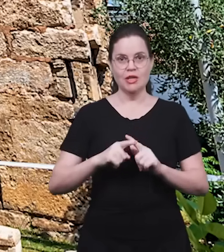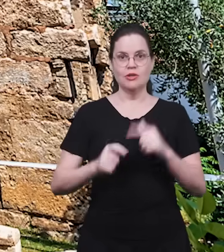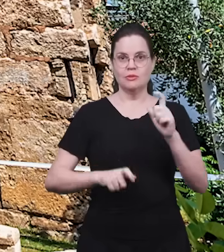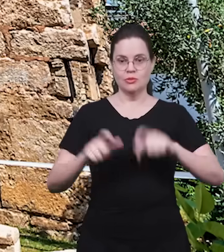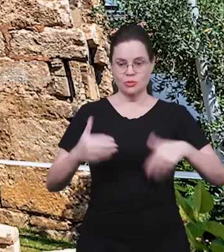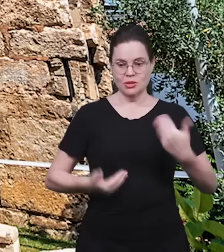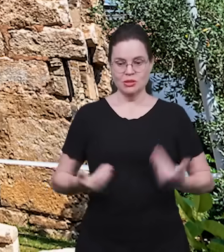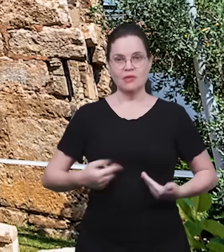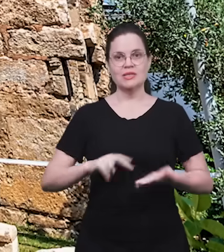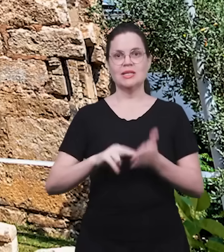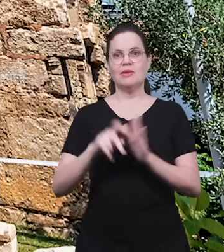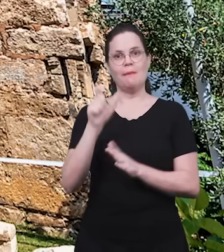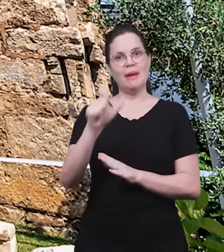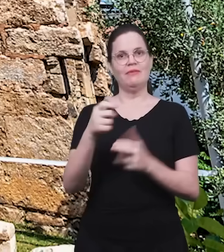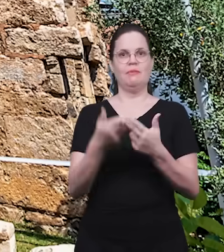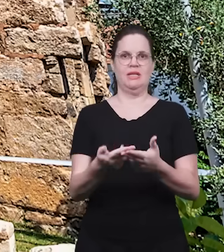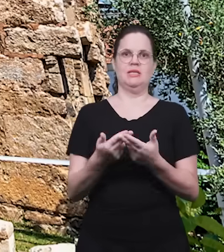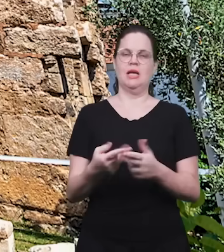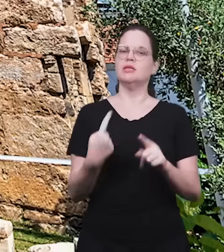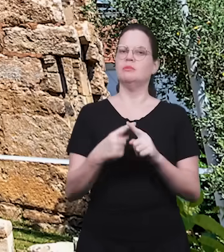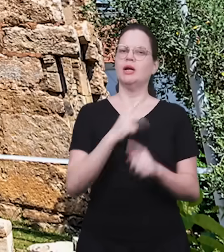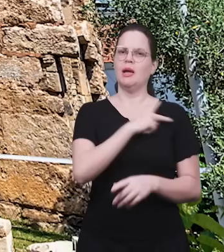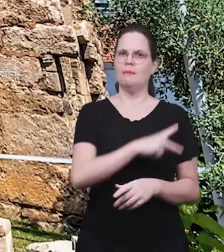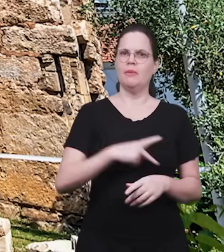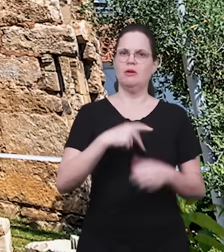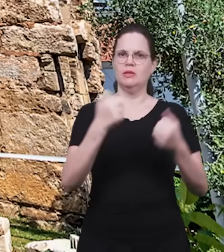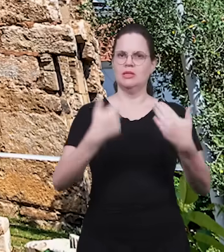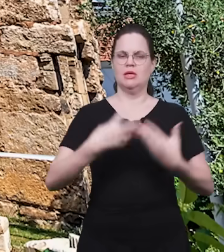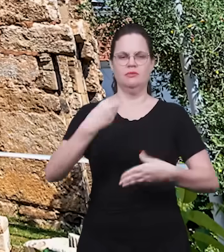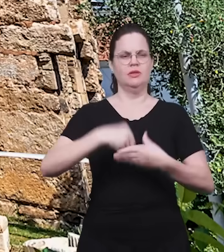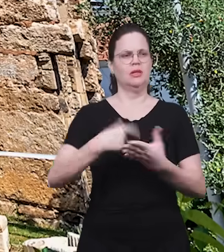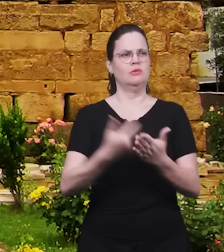os aspectos. É Paulo falando sobre a paciência, ele escreve os Romanos,